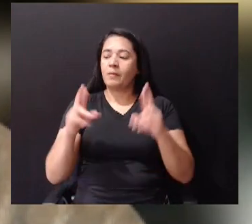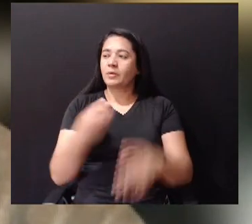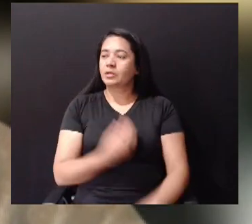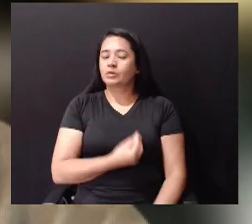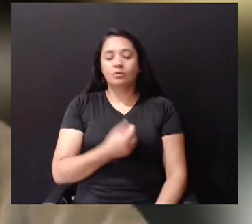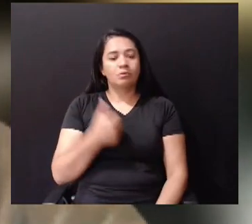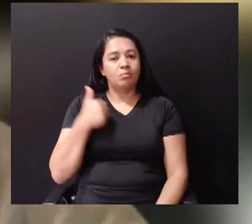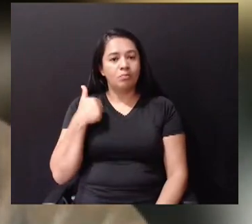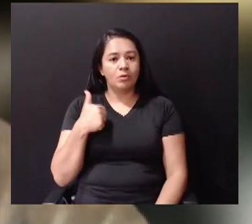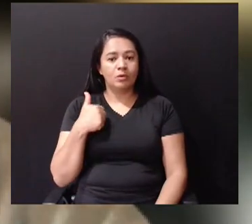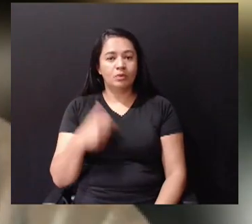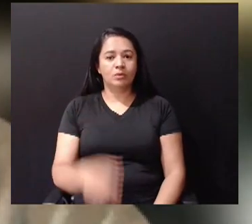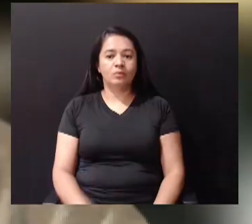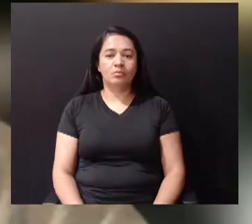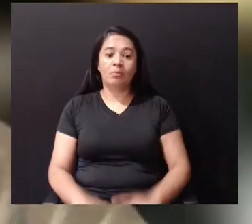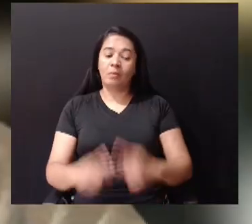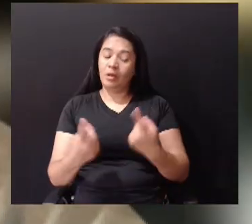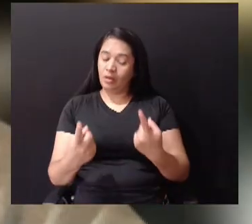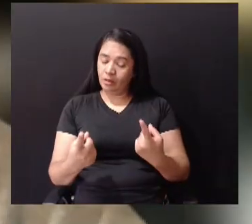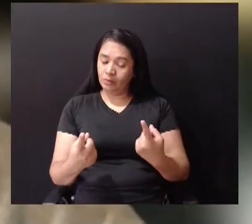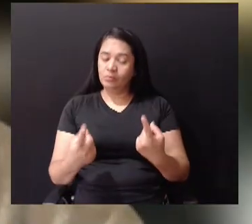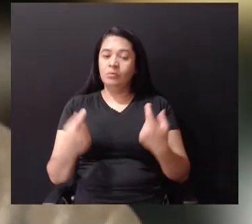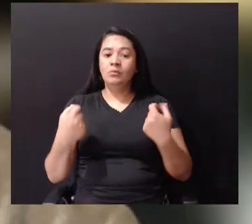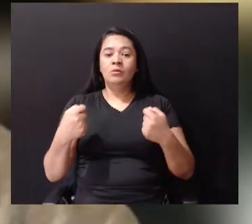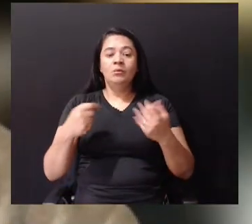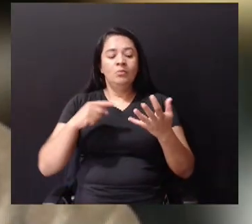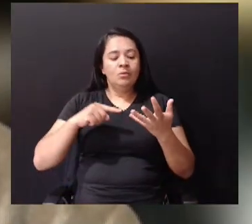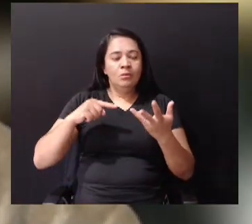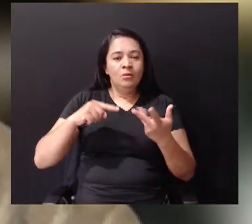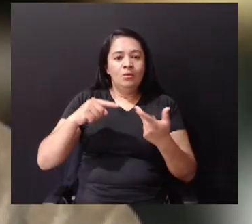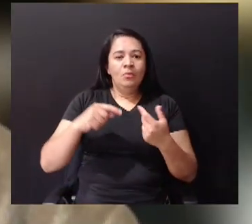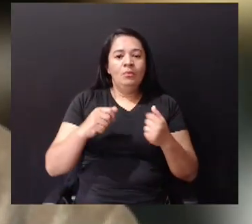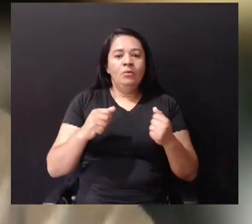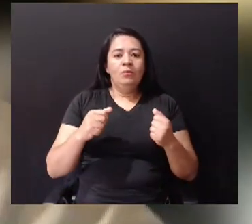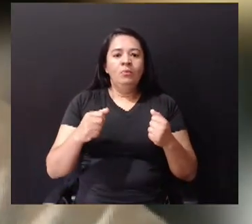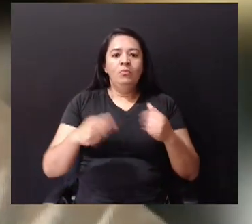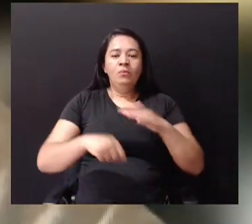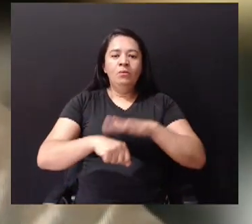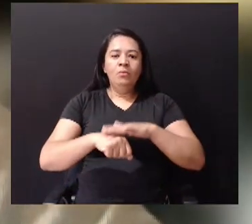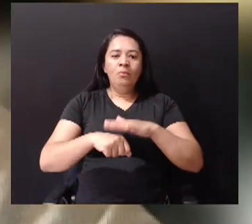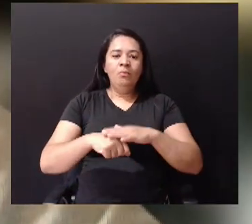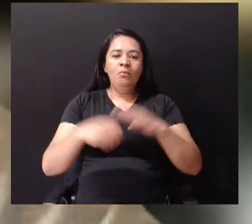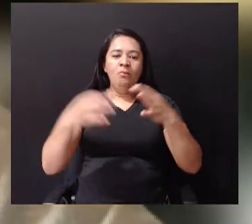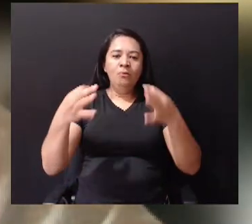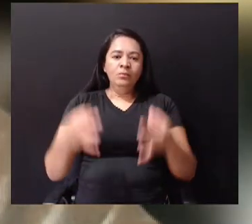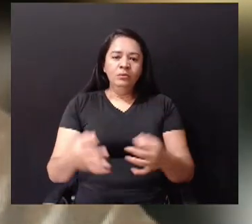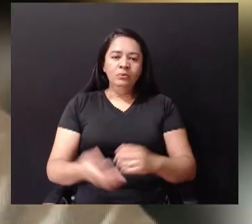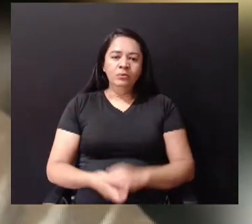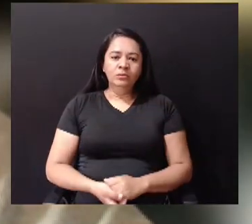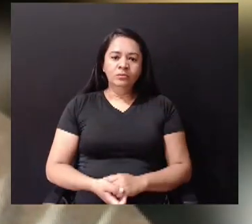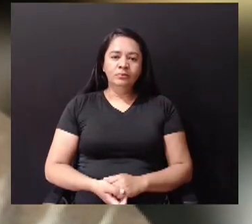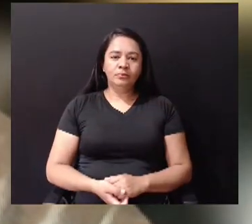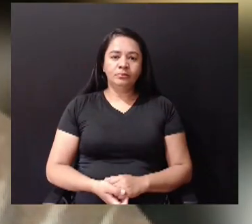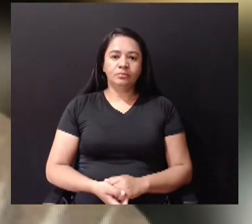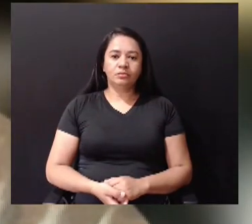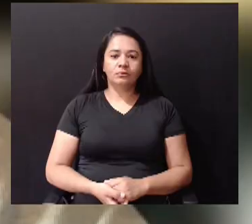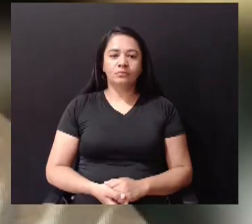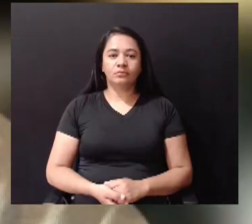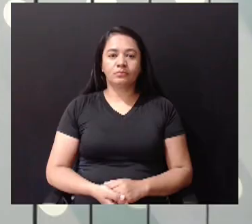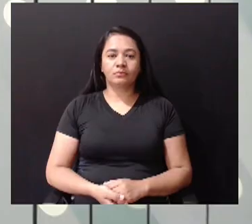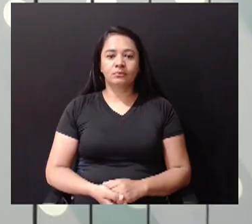desde que todos os passos necessários sejam feitos de forma extremamente correta, no local adequado. Isso faz muita